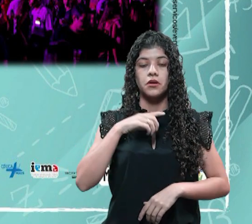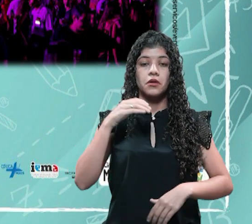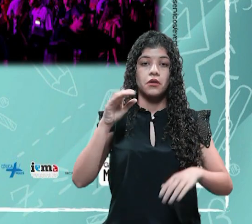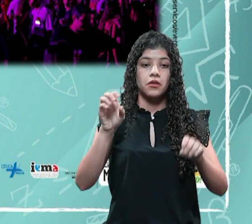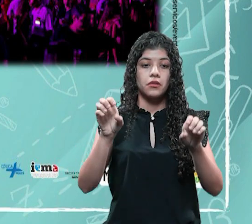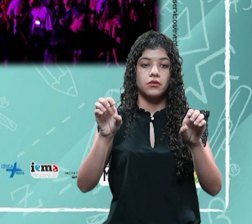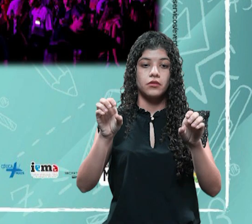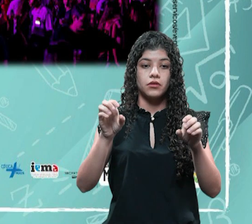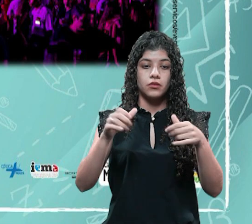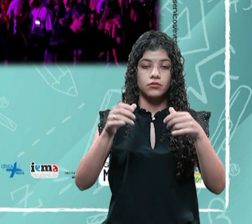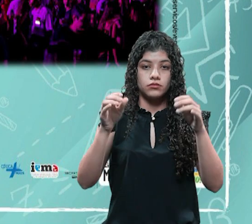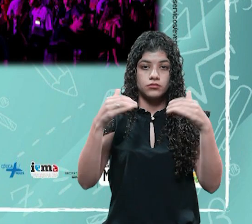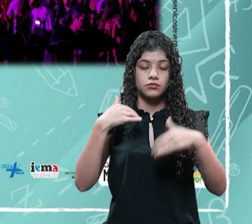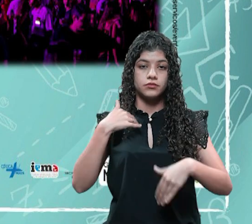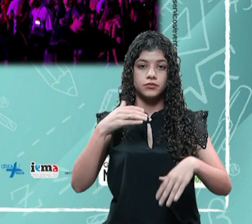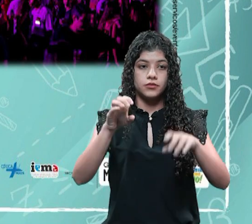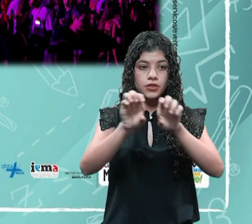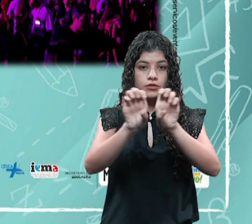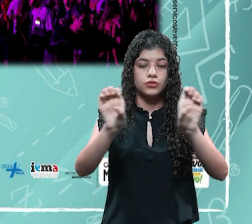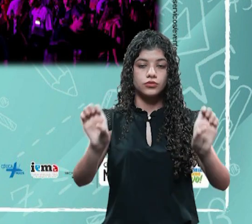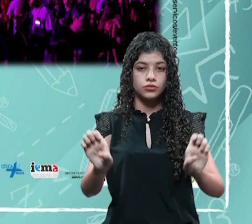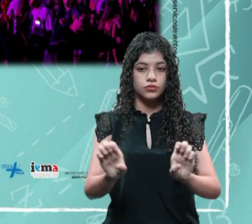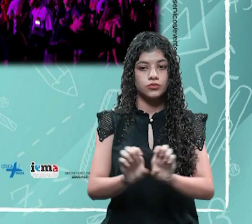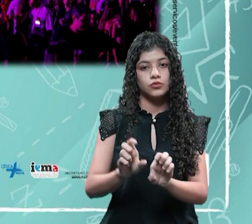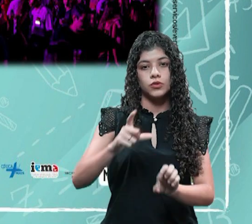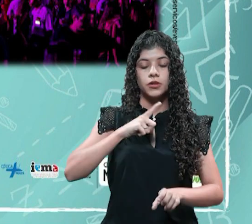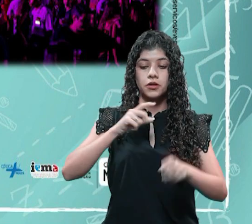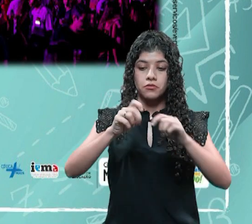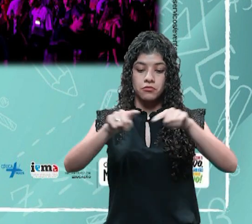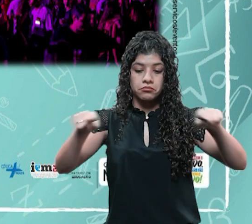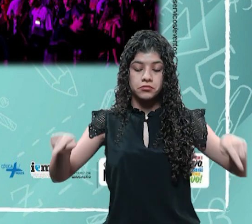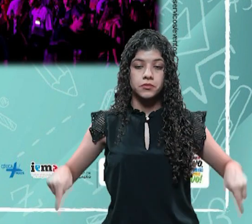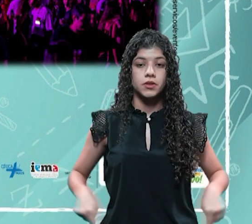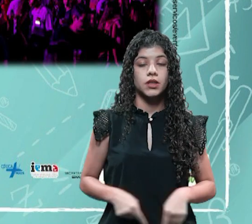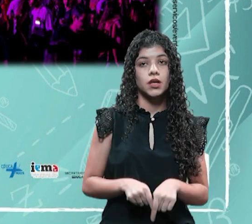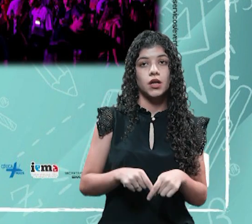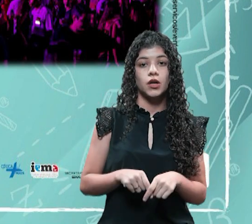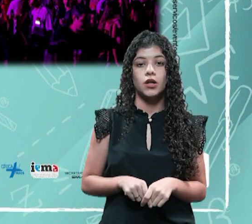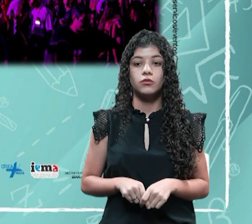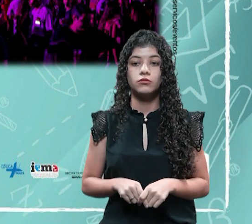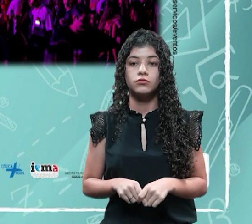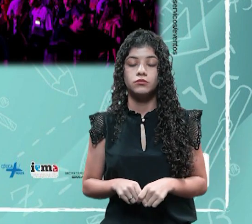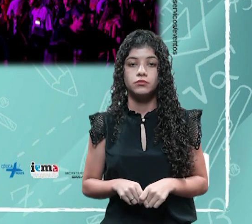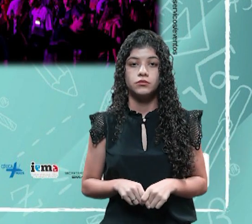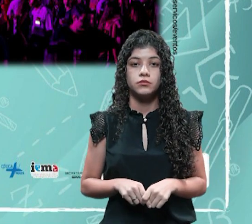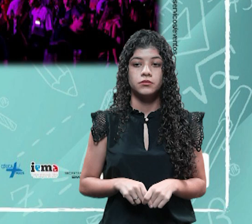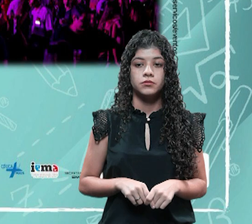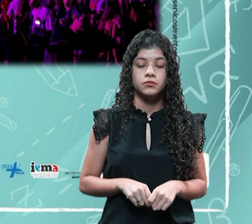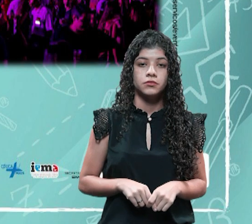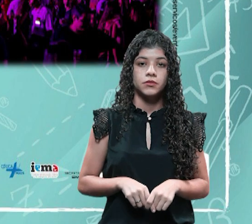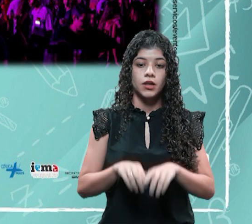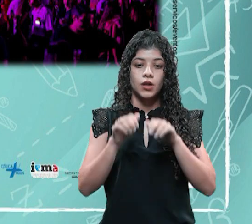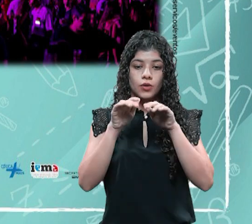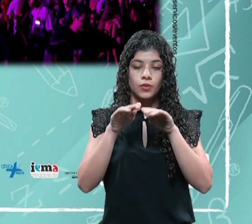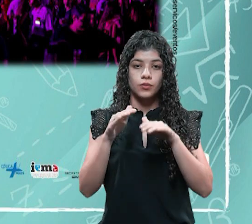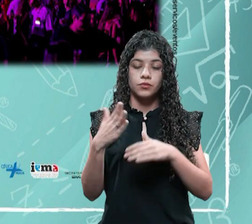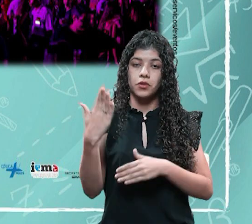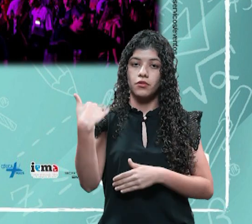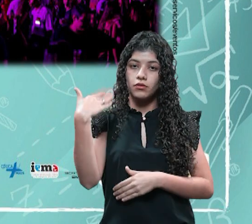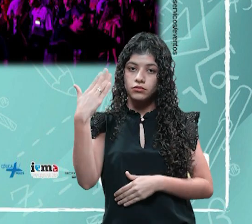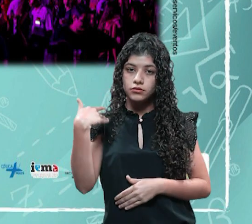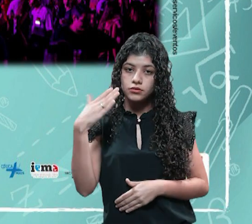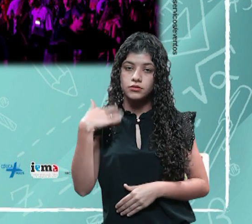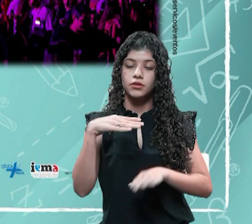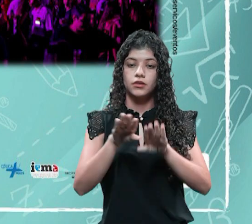auditório, plenário ou salão, um ar-condicionado se for um local fechado, né? A gente tem que pensar nisso.